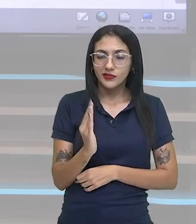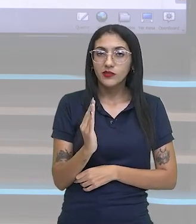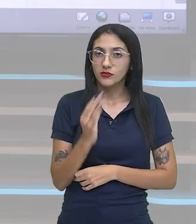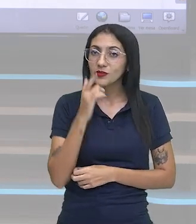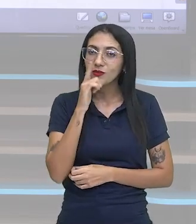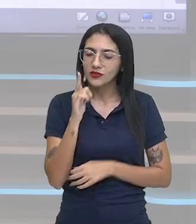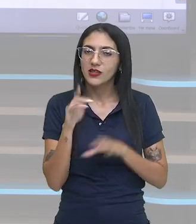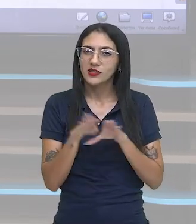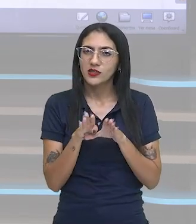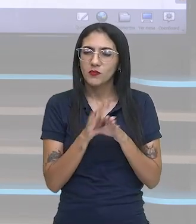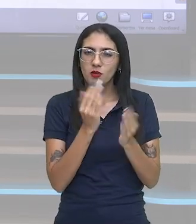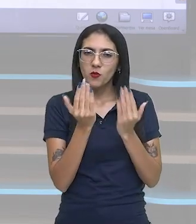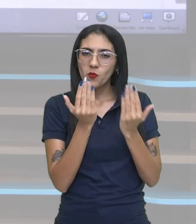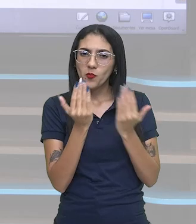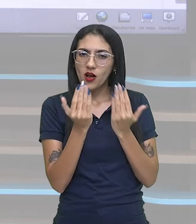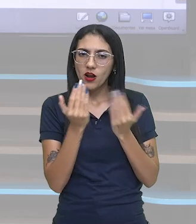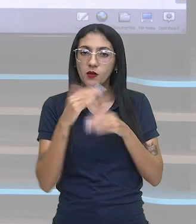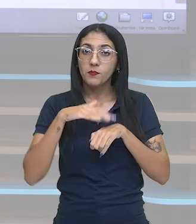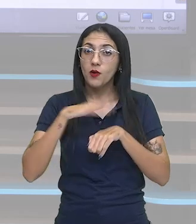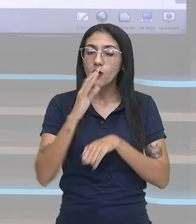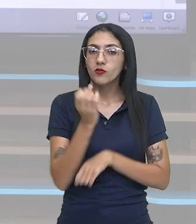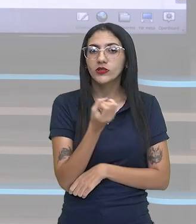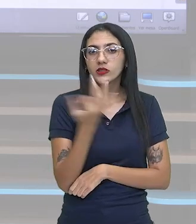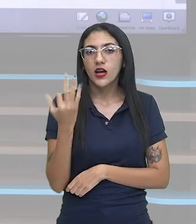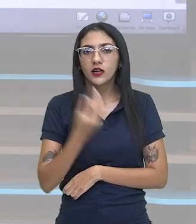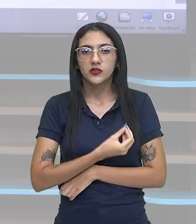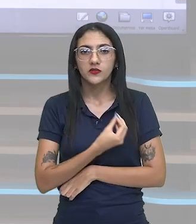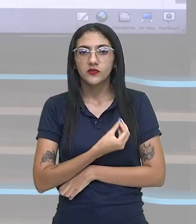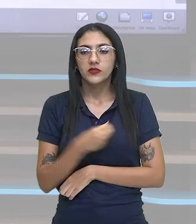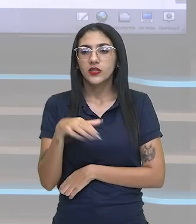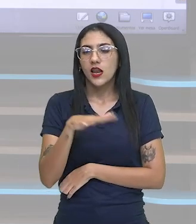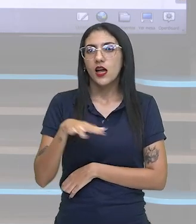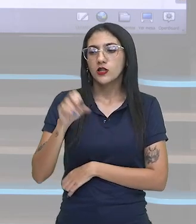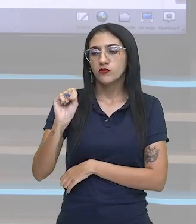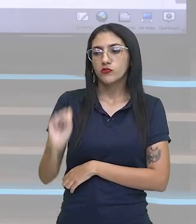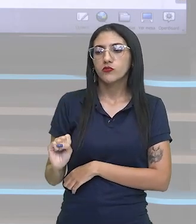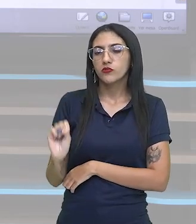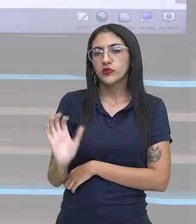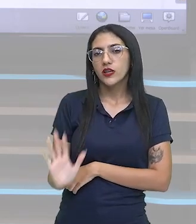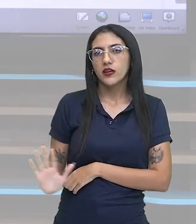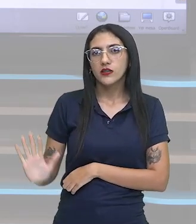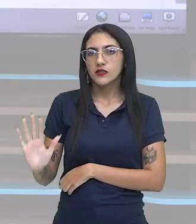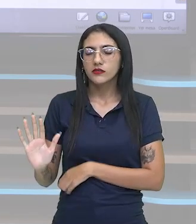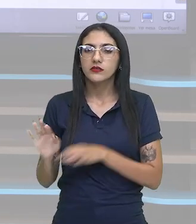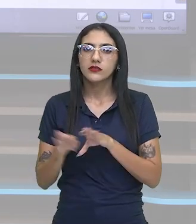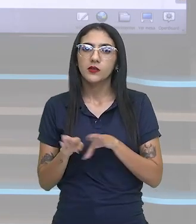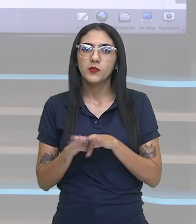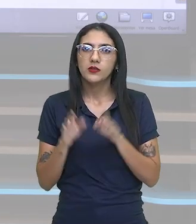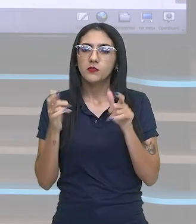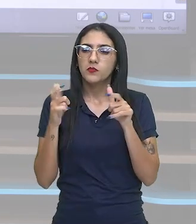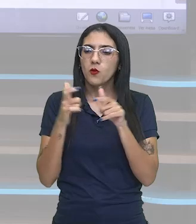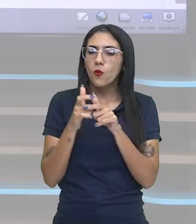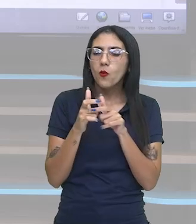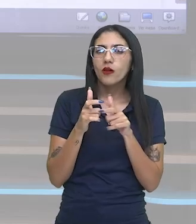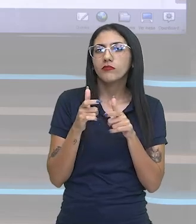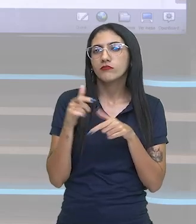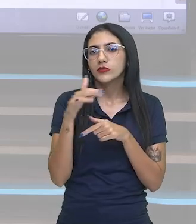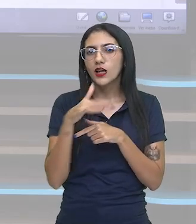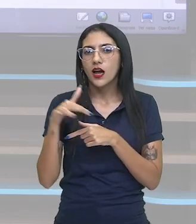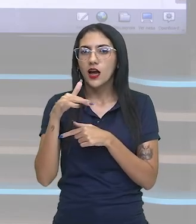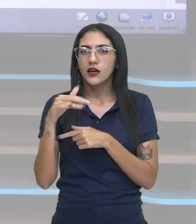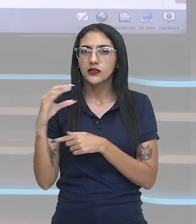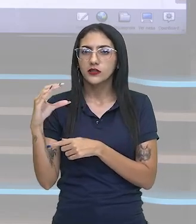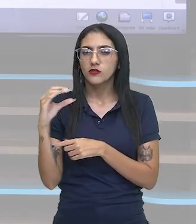fazer aquela diferença, né? A maioria das pessoas vivendo na região sudeste do Brasil, tem uma quantidade menor de pessoas vivendo na